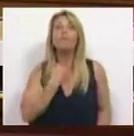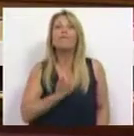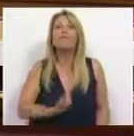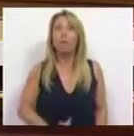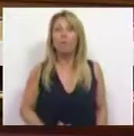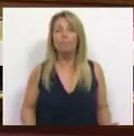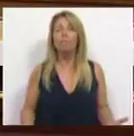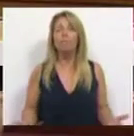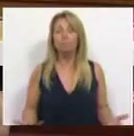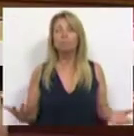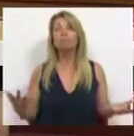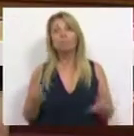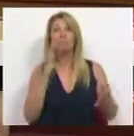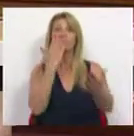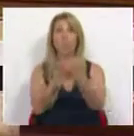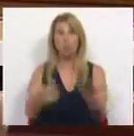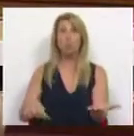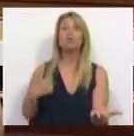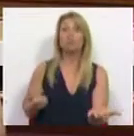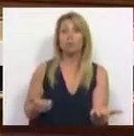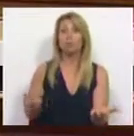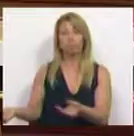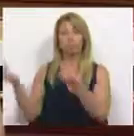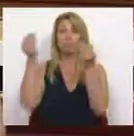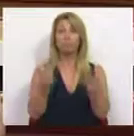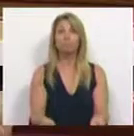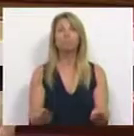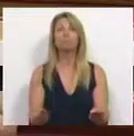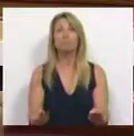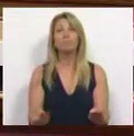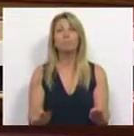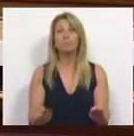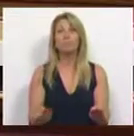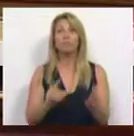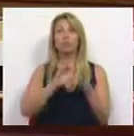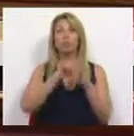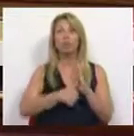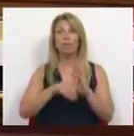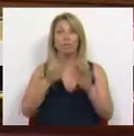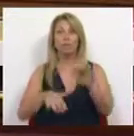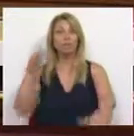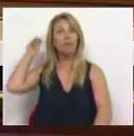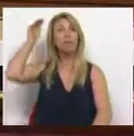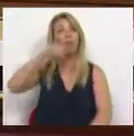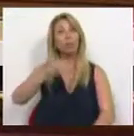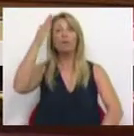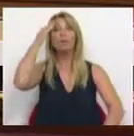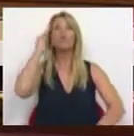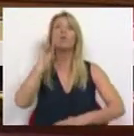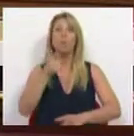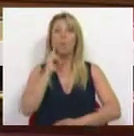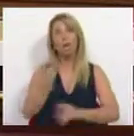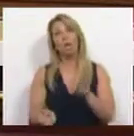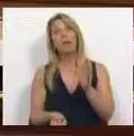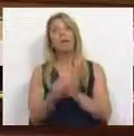O que levou inclusivamente os Verdes a apresentar um projeto na Assembleia da República que previa a criação do pequeno